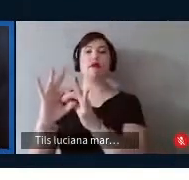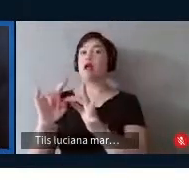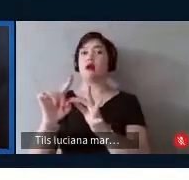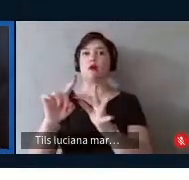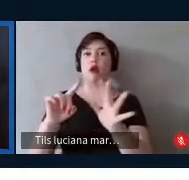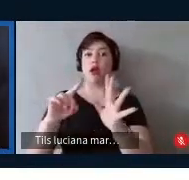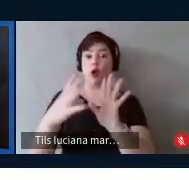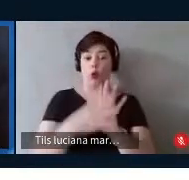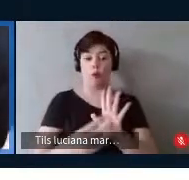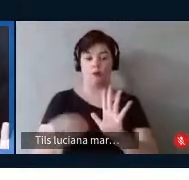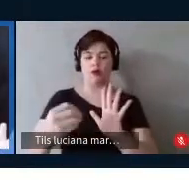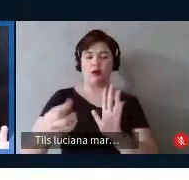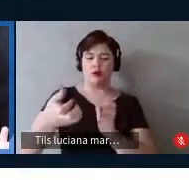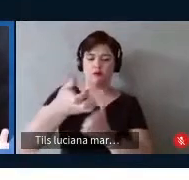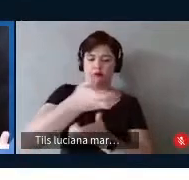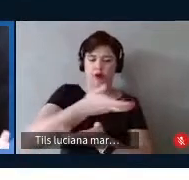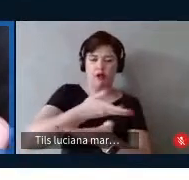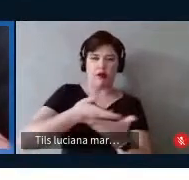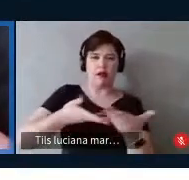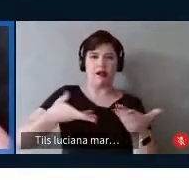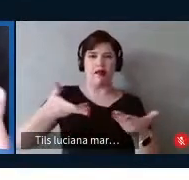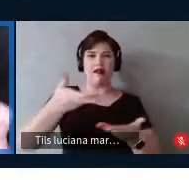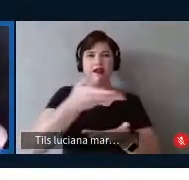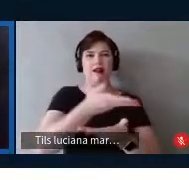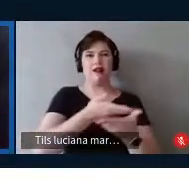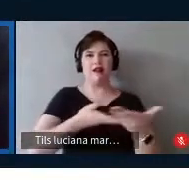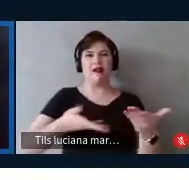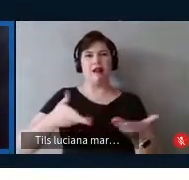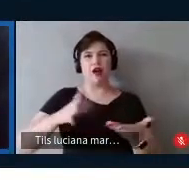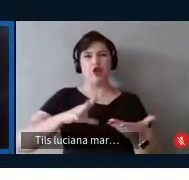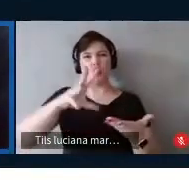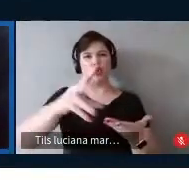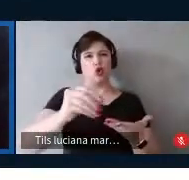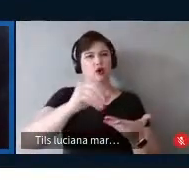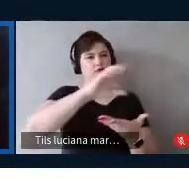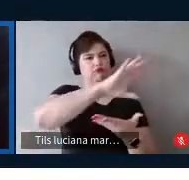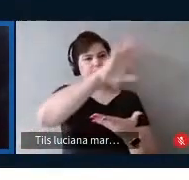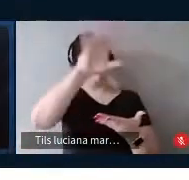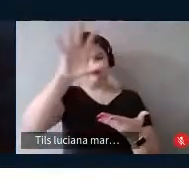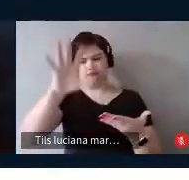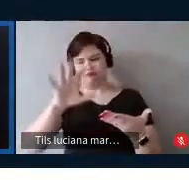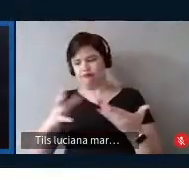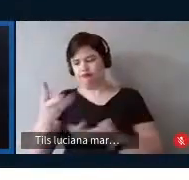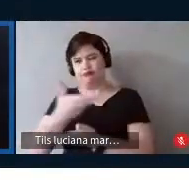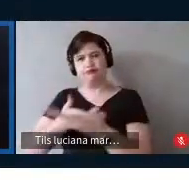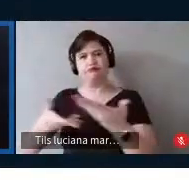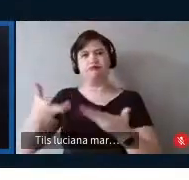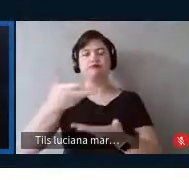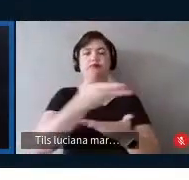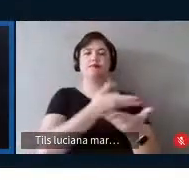modelo totalmente dialógico, entre todas as dimensões,